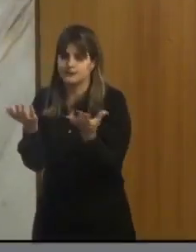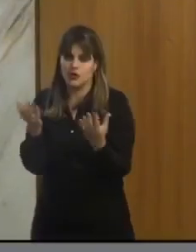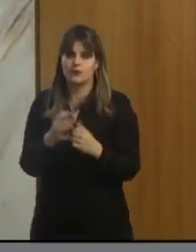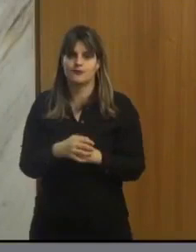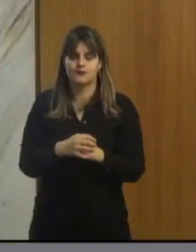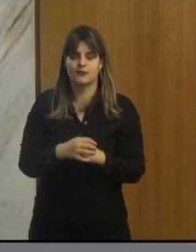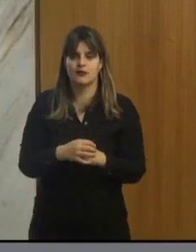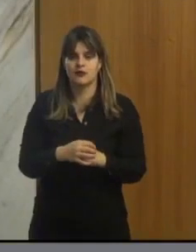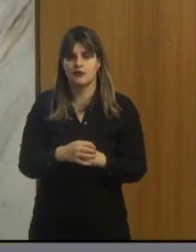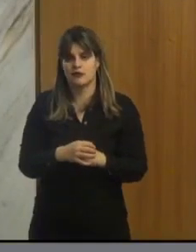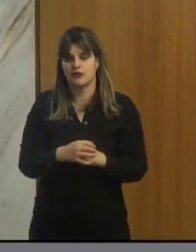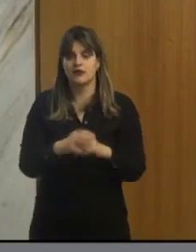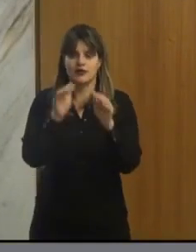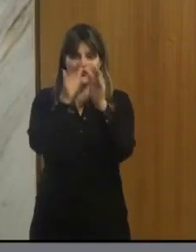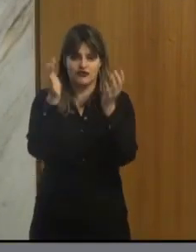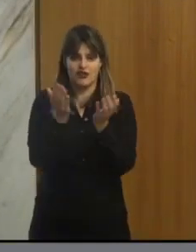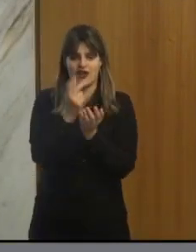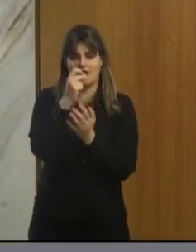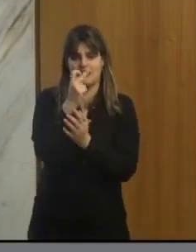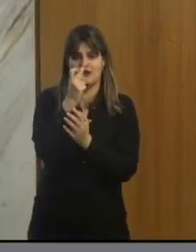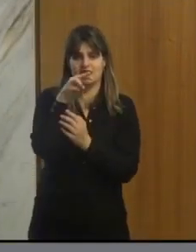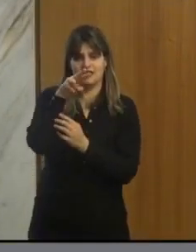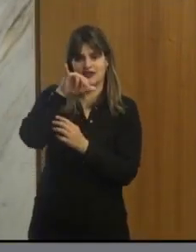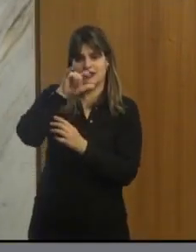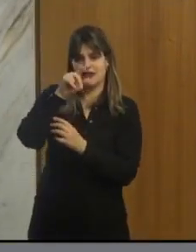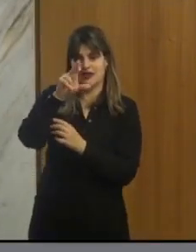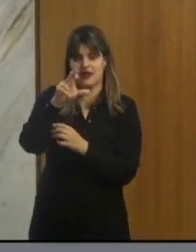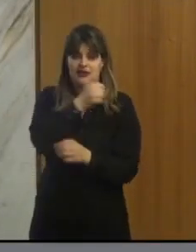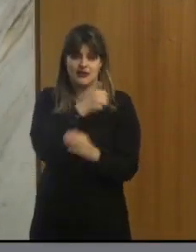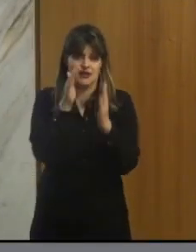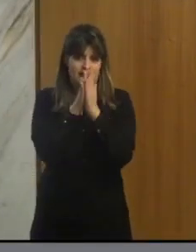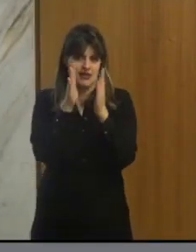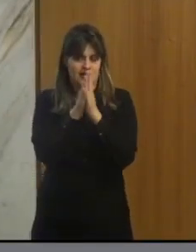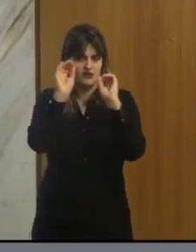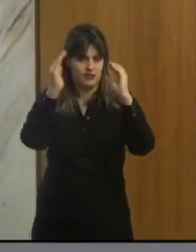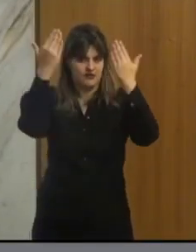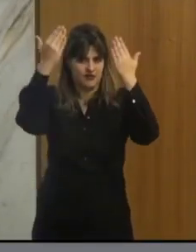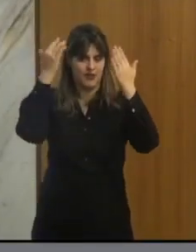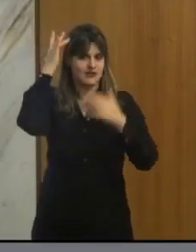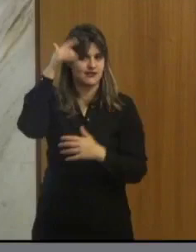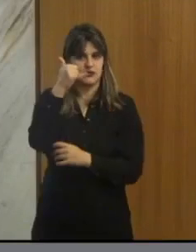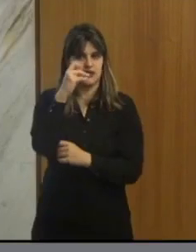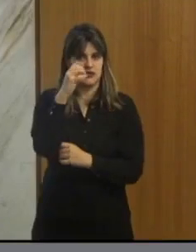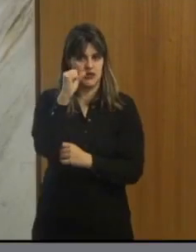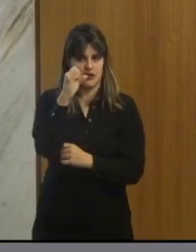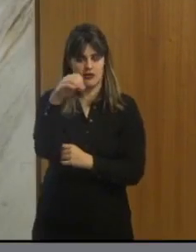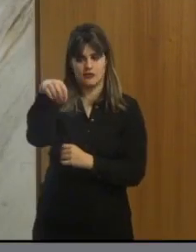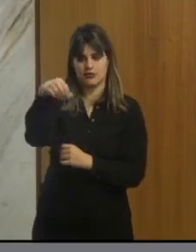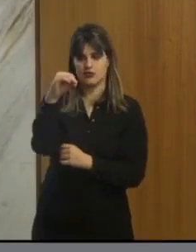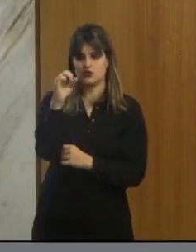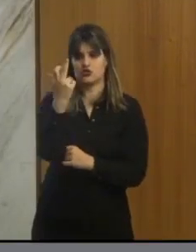E a terminar, a Esfera Armilar, aquela que está na Igreja Matriz de São Tiago em Soure, que é o símbolo